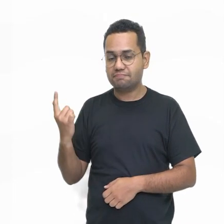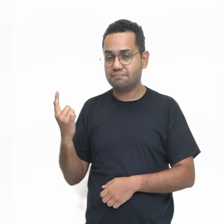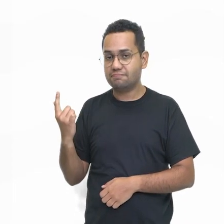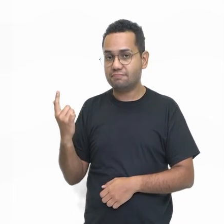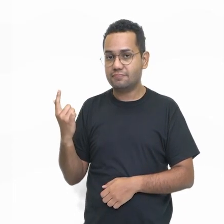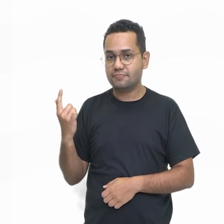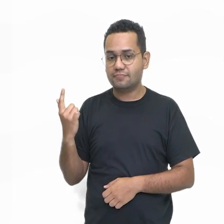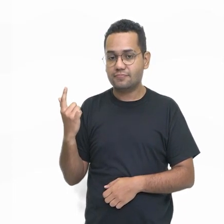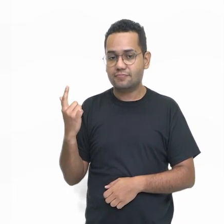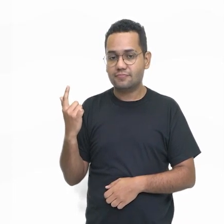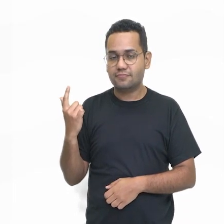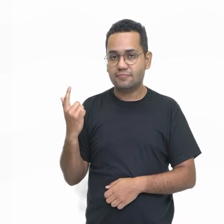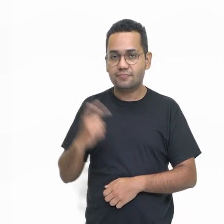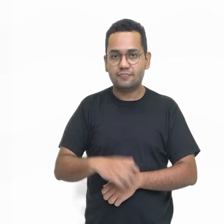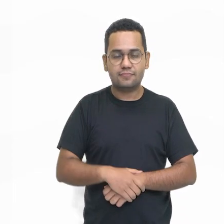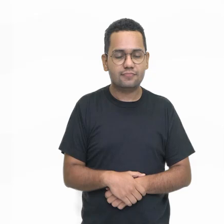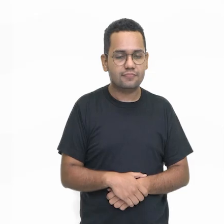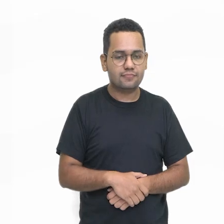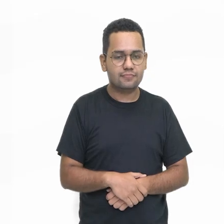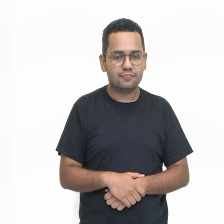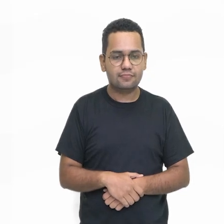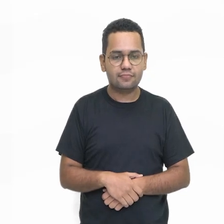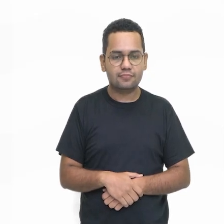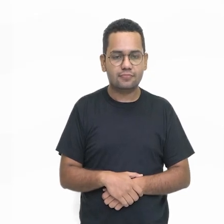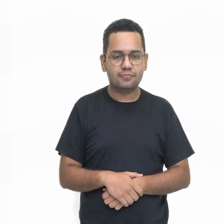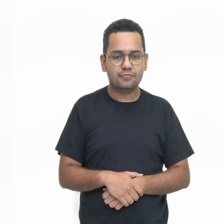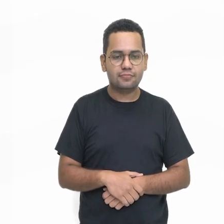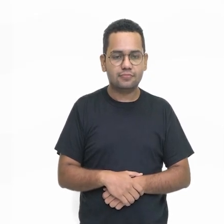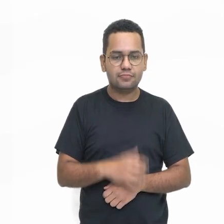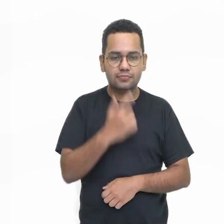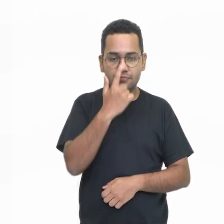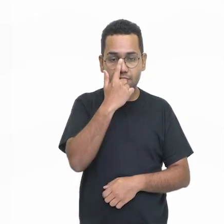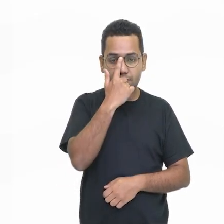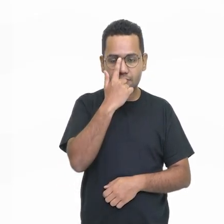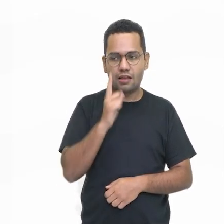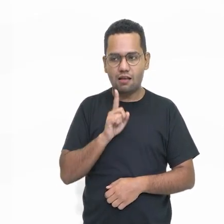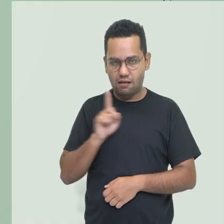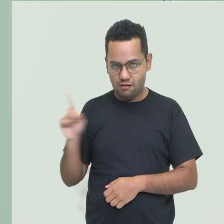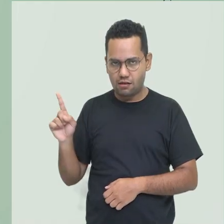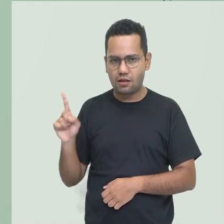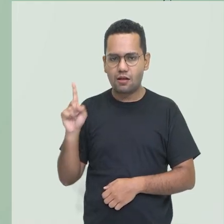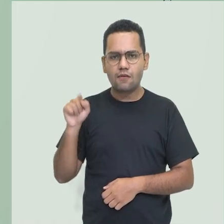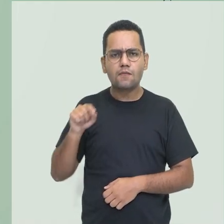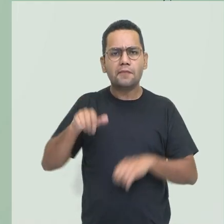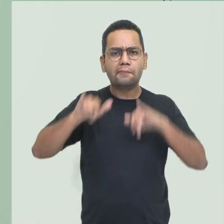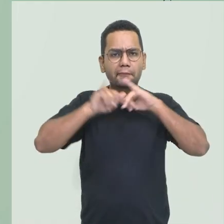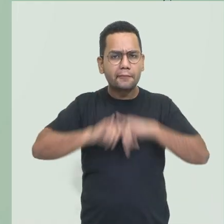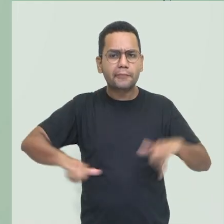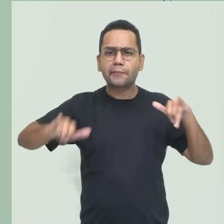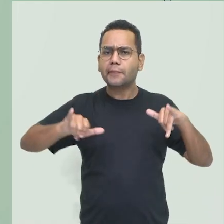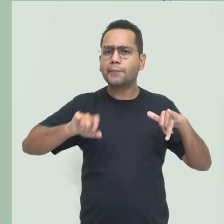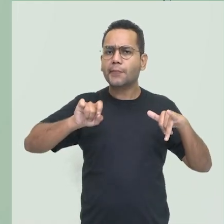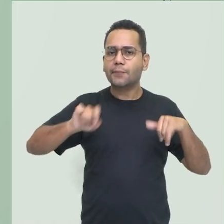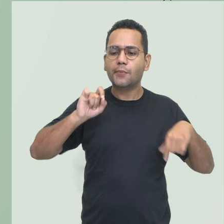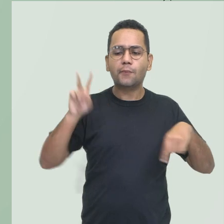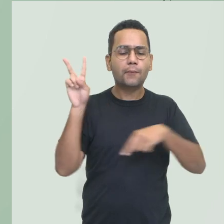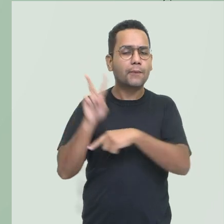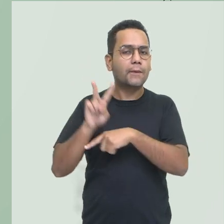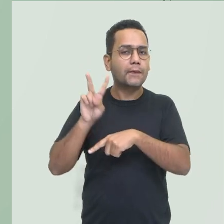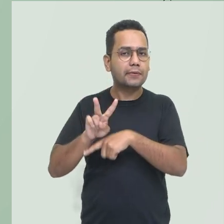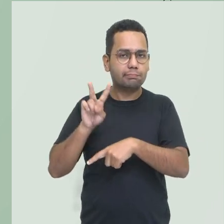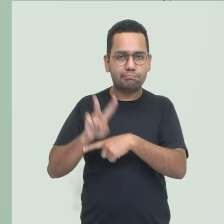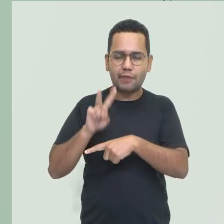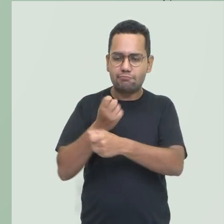ele foi um representante de campanha aí da preservação da Mata